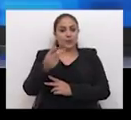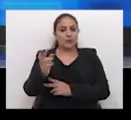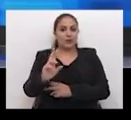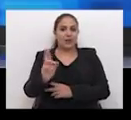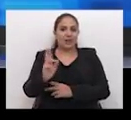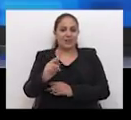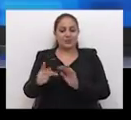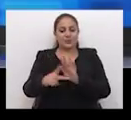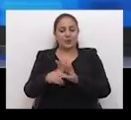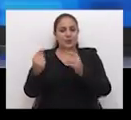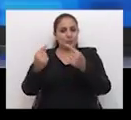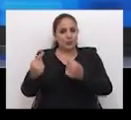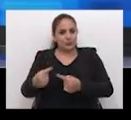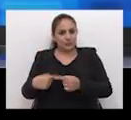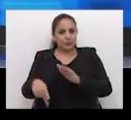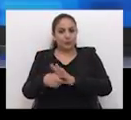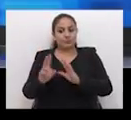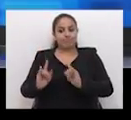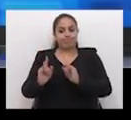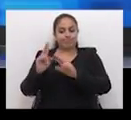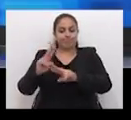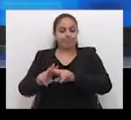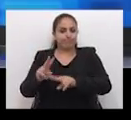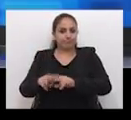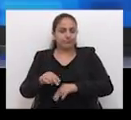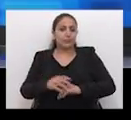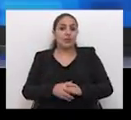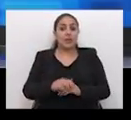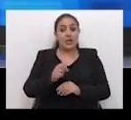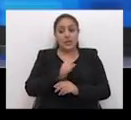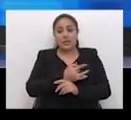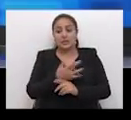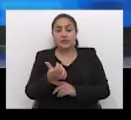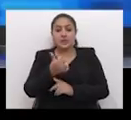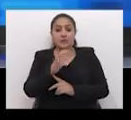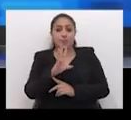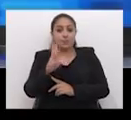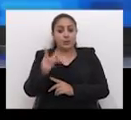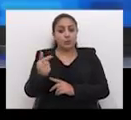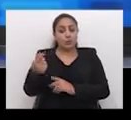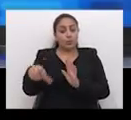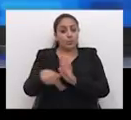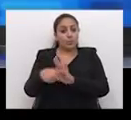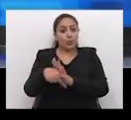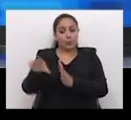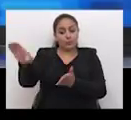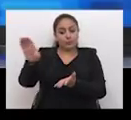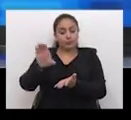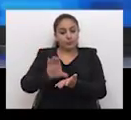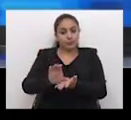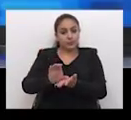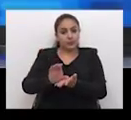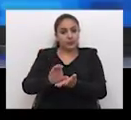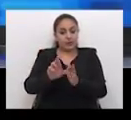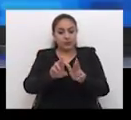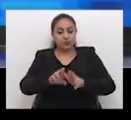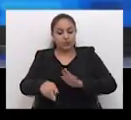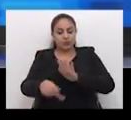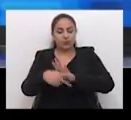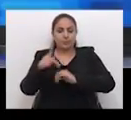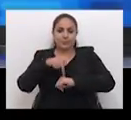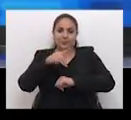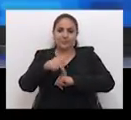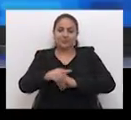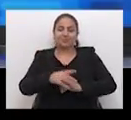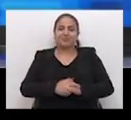milhões de reais para a reestruturação de presídios. Desses, 6 milhões serão destinados ao Presídio Regional